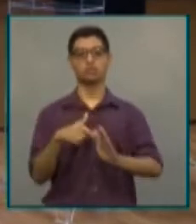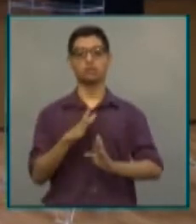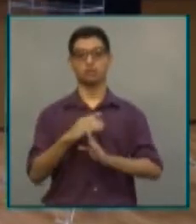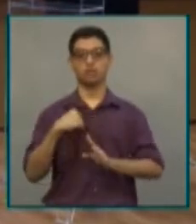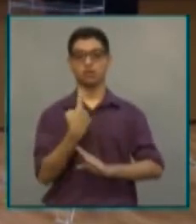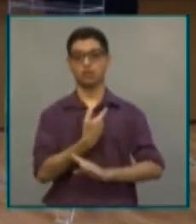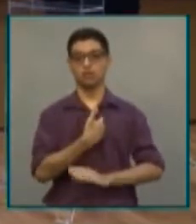trabalho.